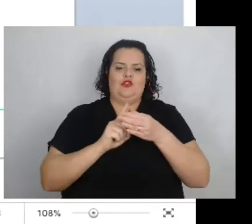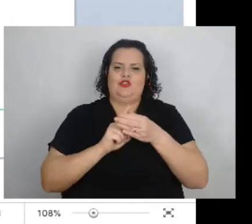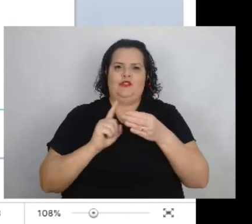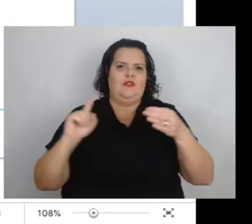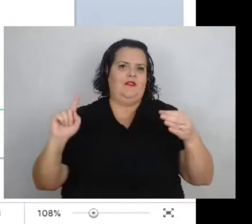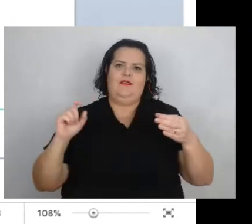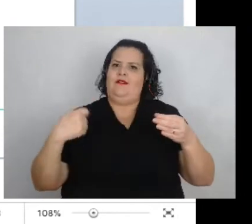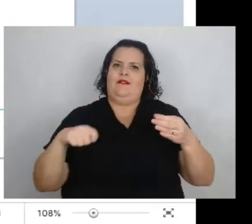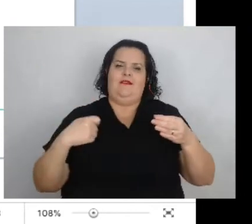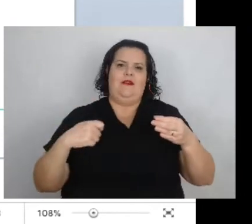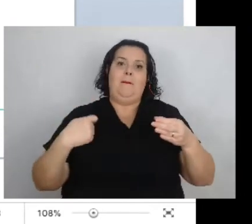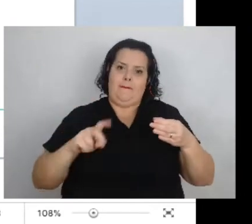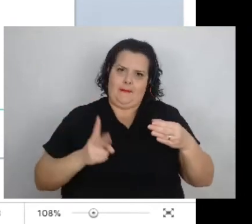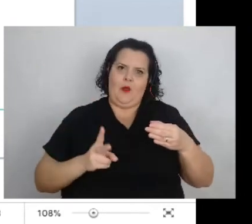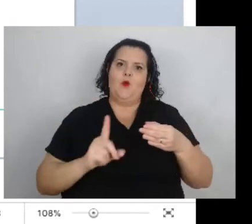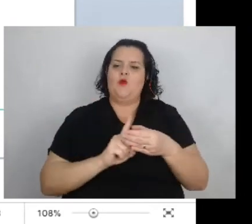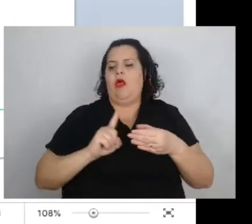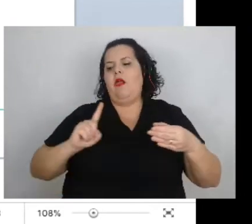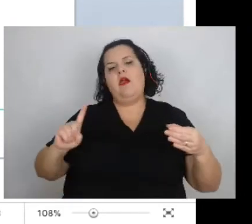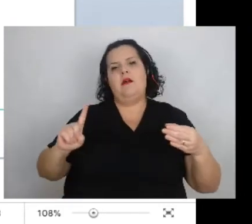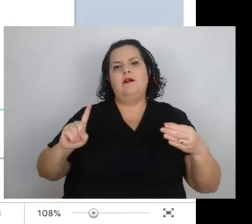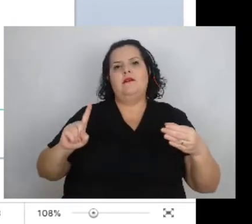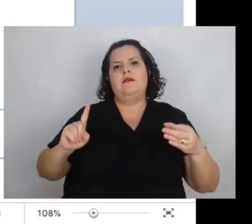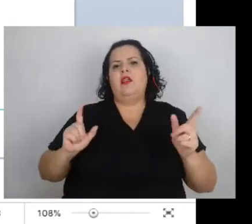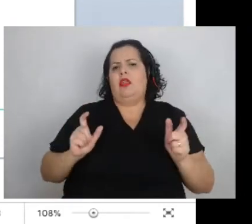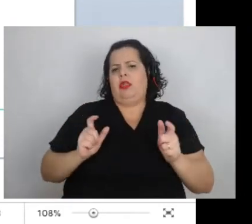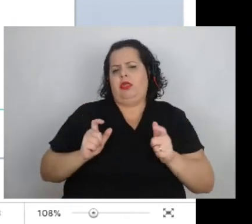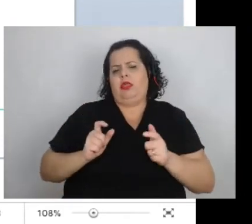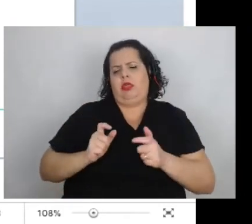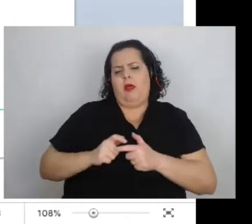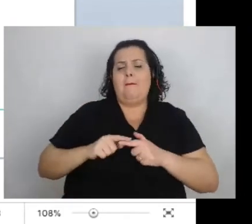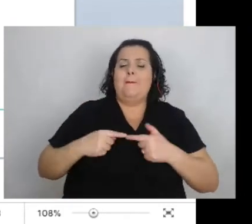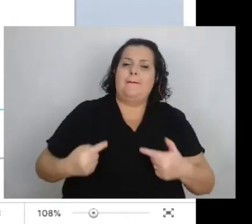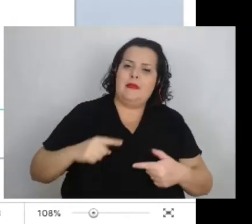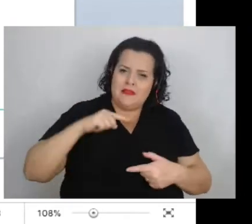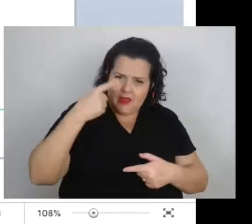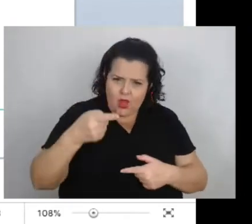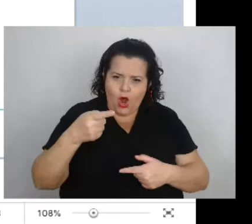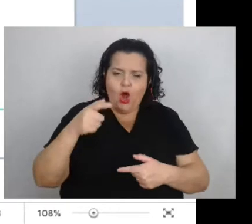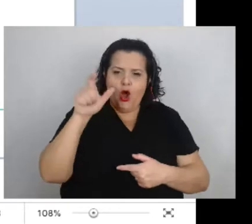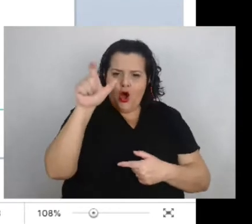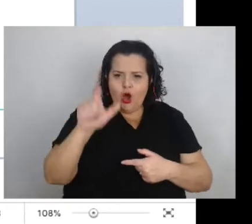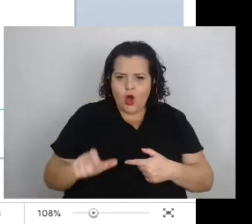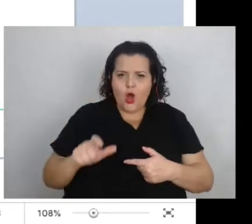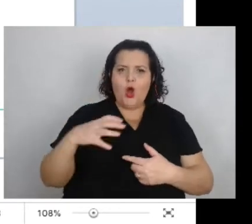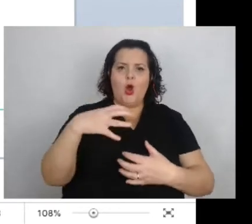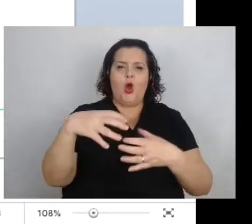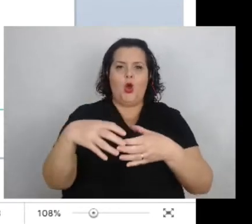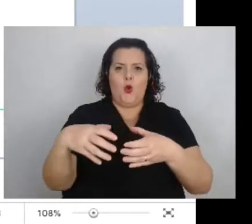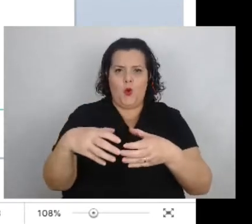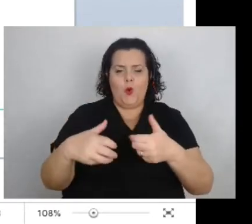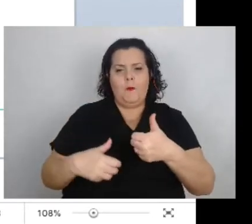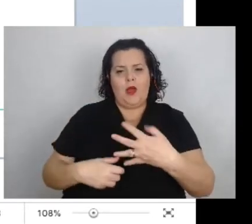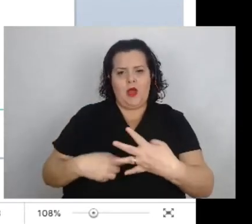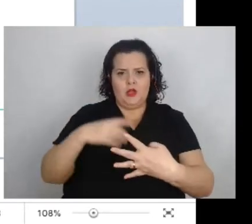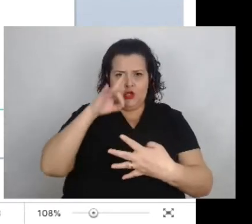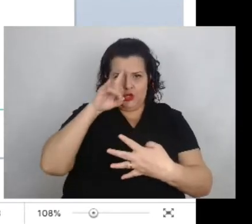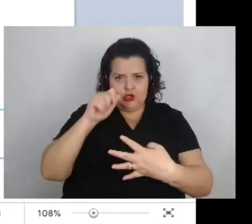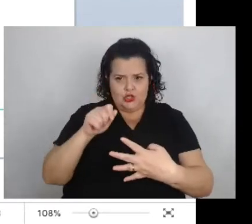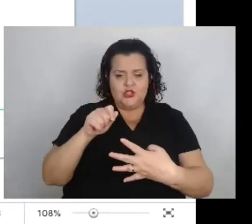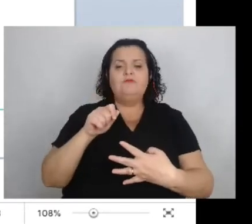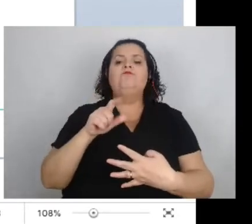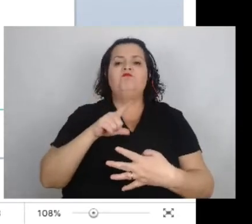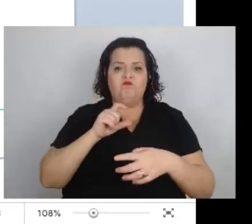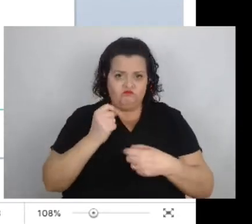muito pequeno, mas isso acontece. E aqui, com 14 dias, que era a orientação inicial, e vejam que ainda